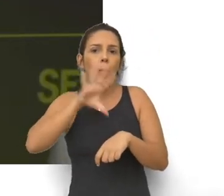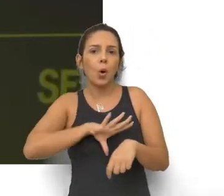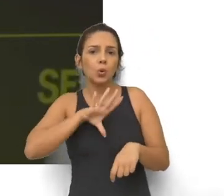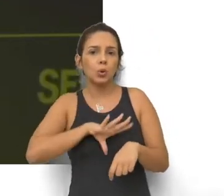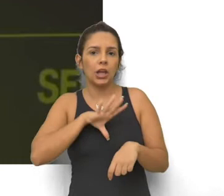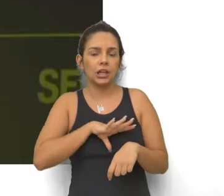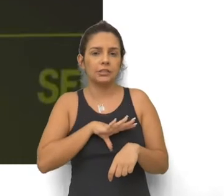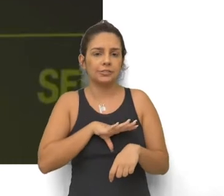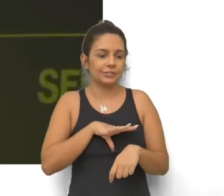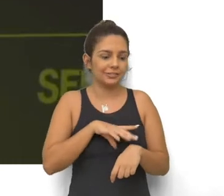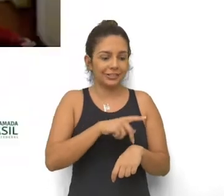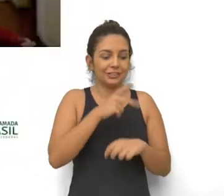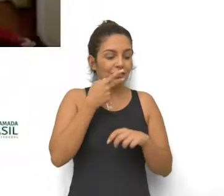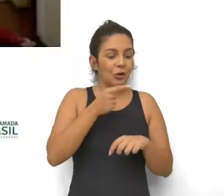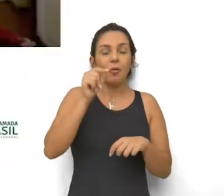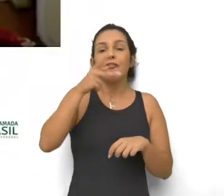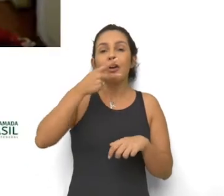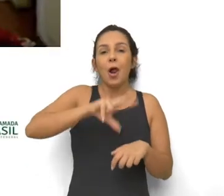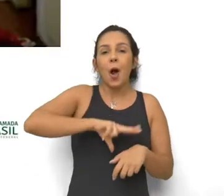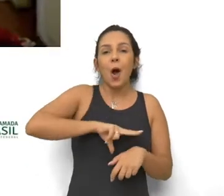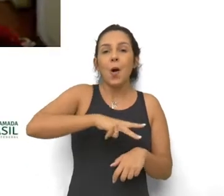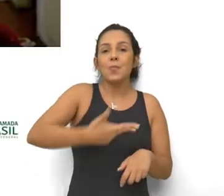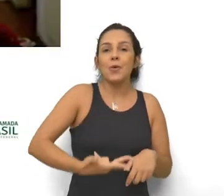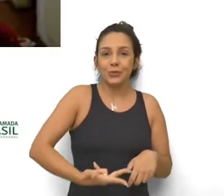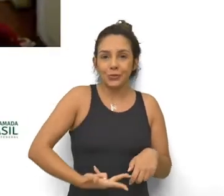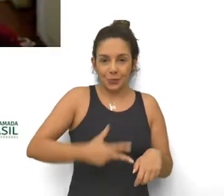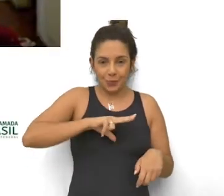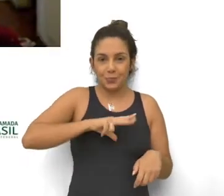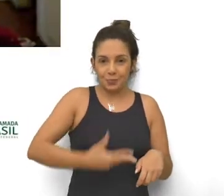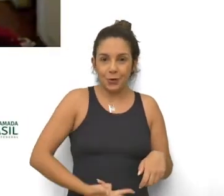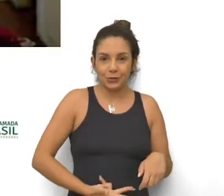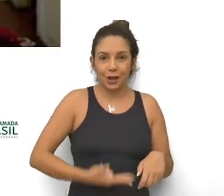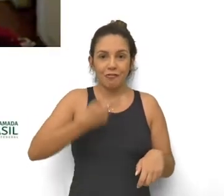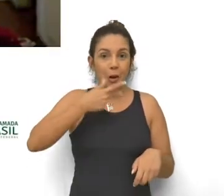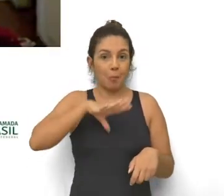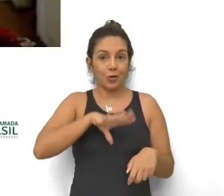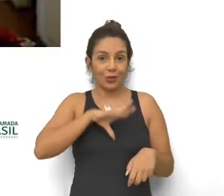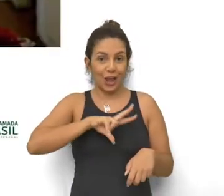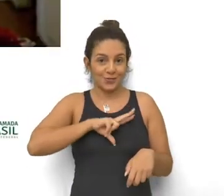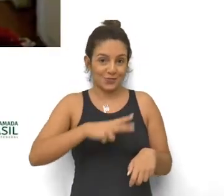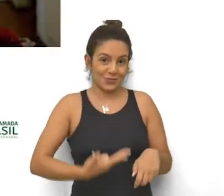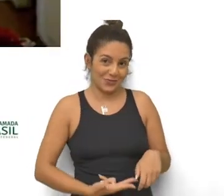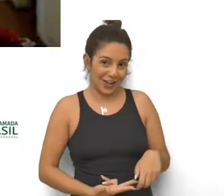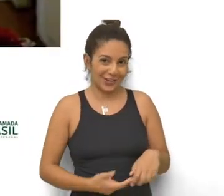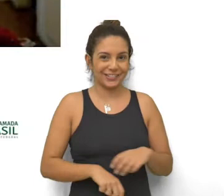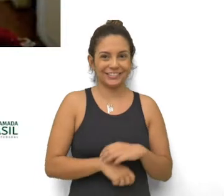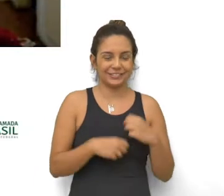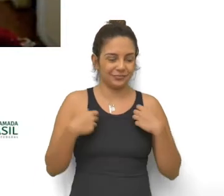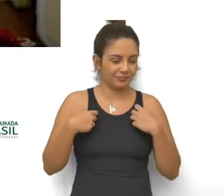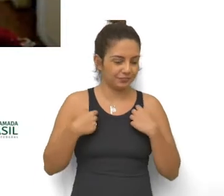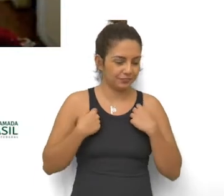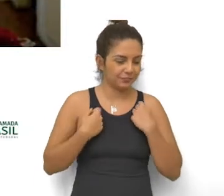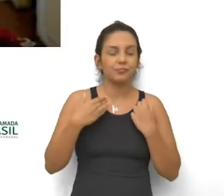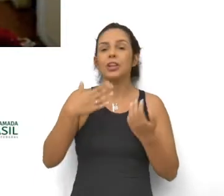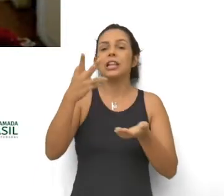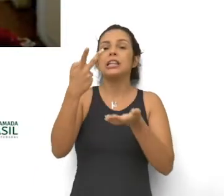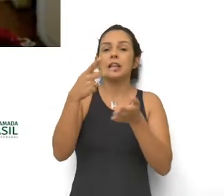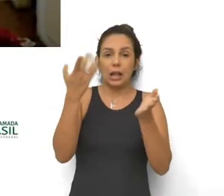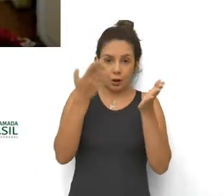um pouco do português, opá. Não é? Para os gajos lá de Lisboa. Vamos para o seu